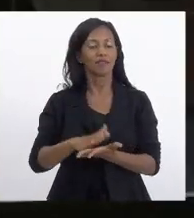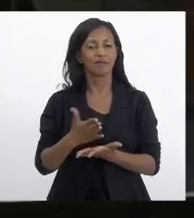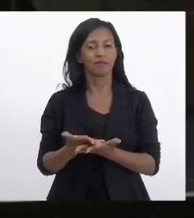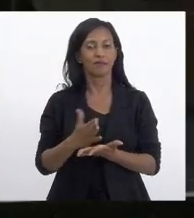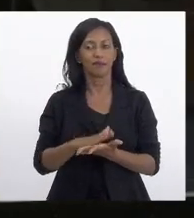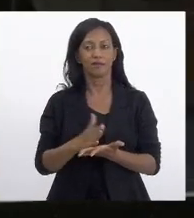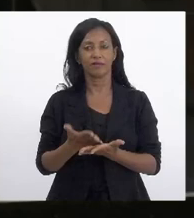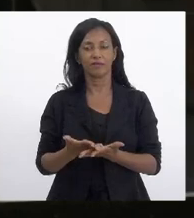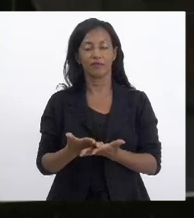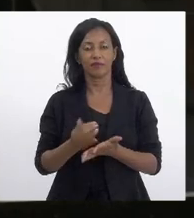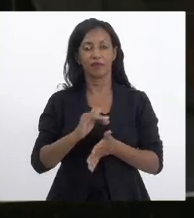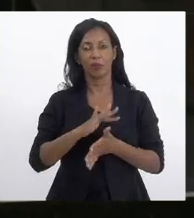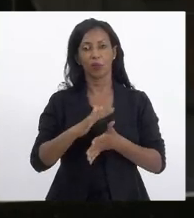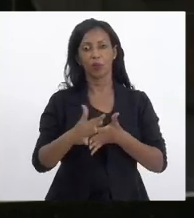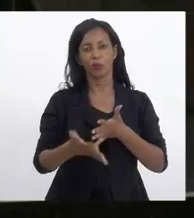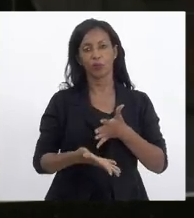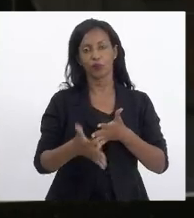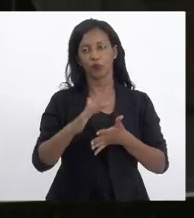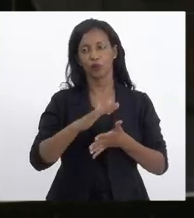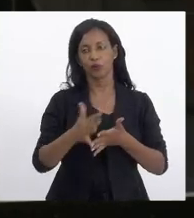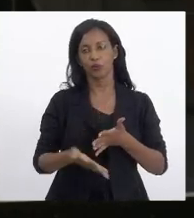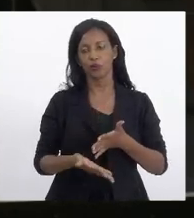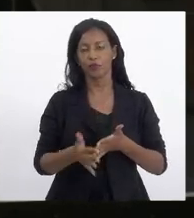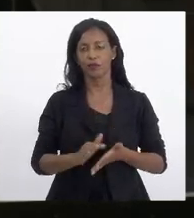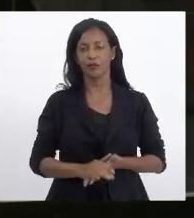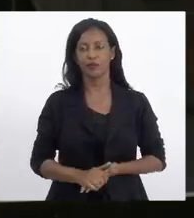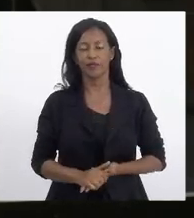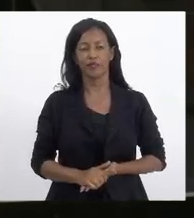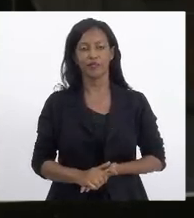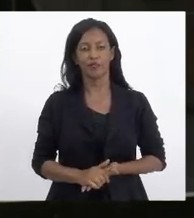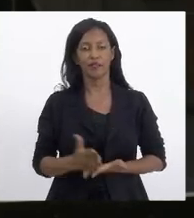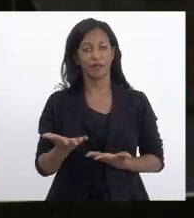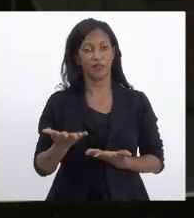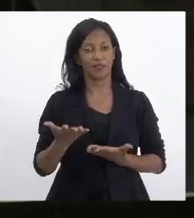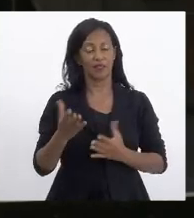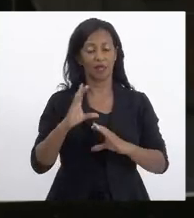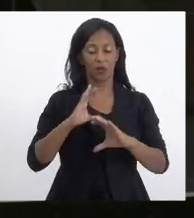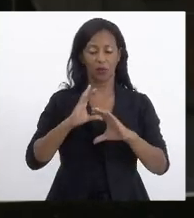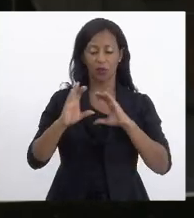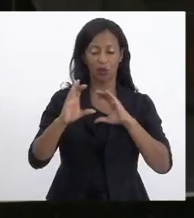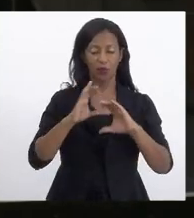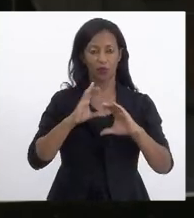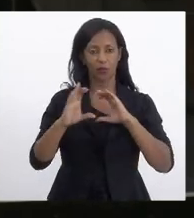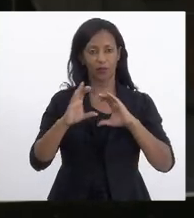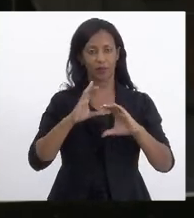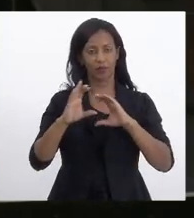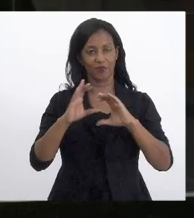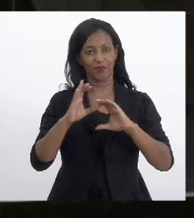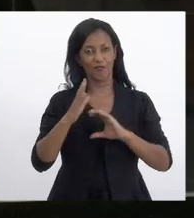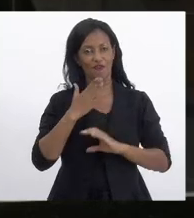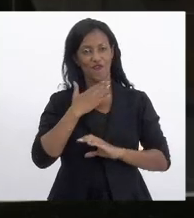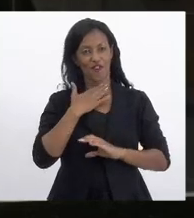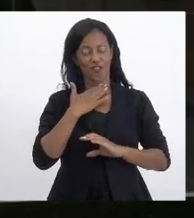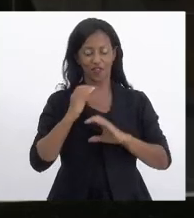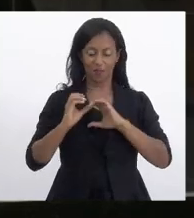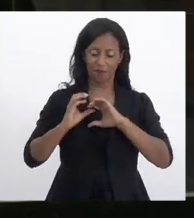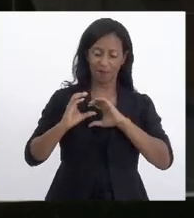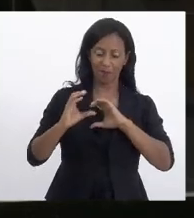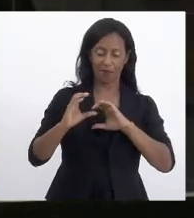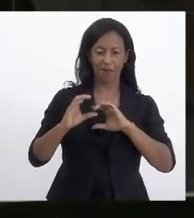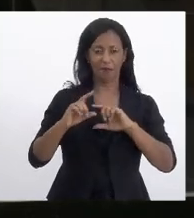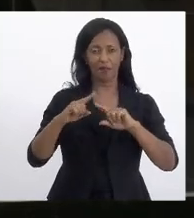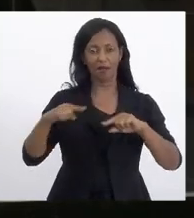intérprete da linguagem de Libras, que levam a nossa voz